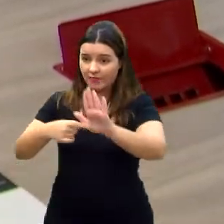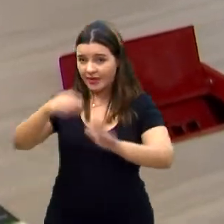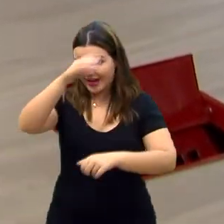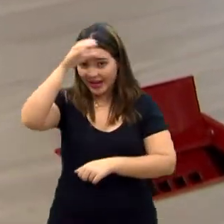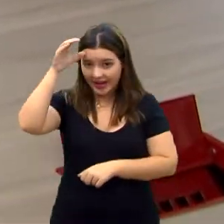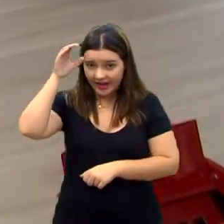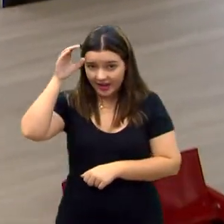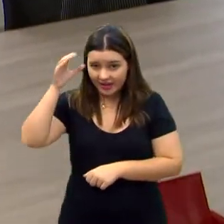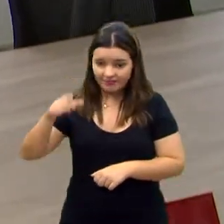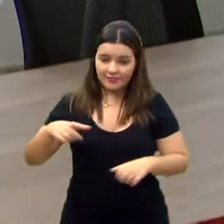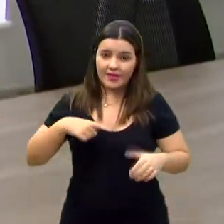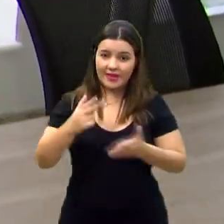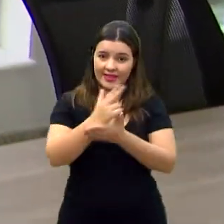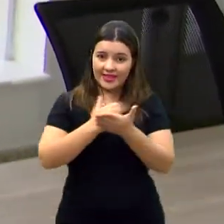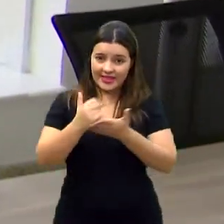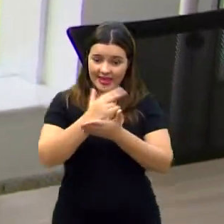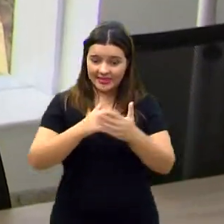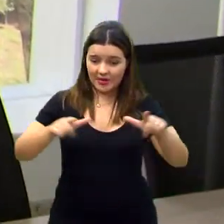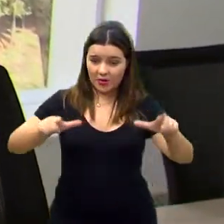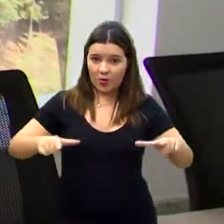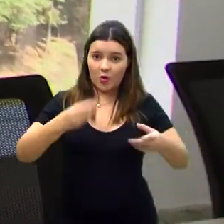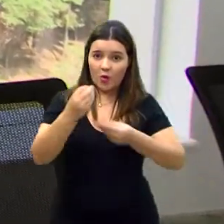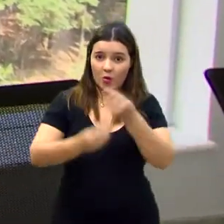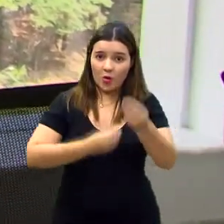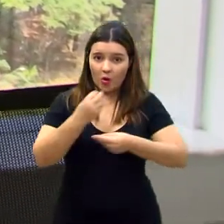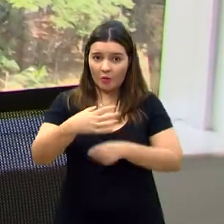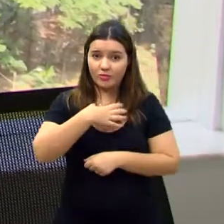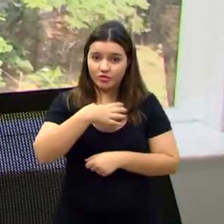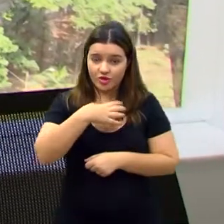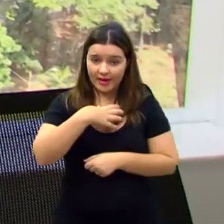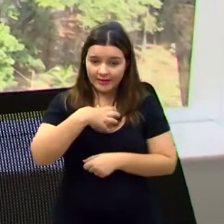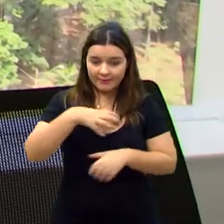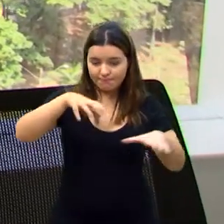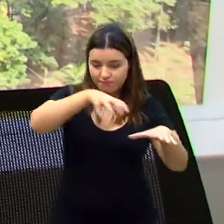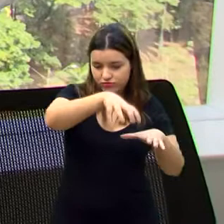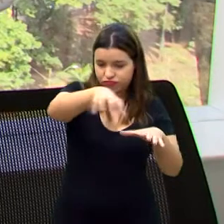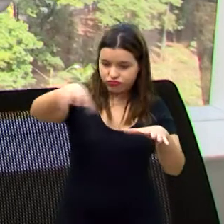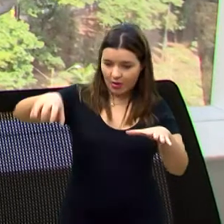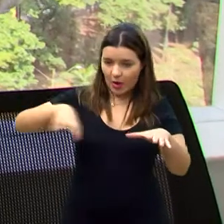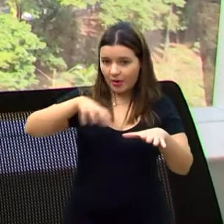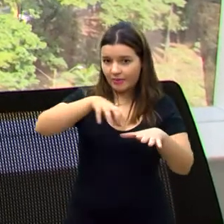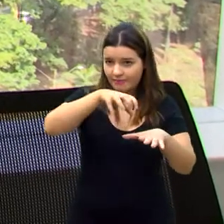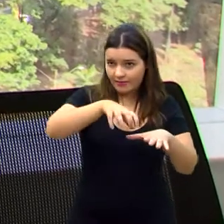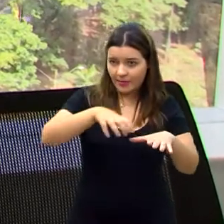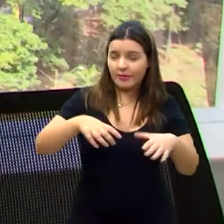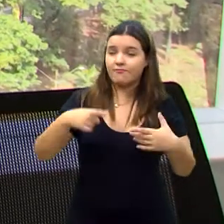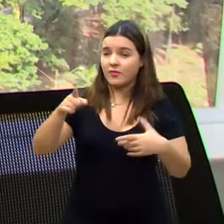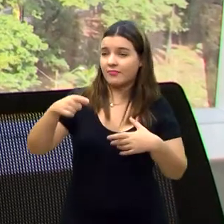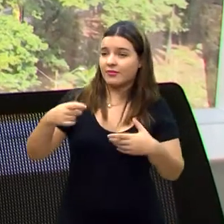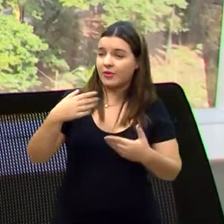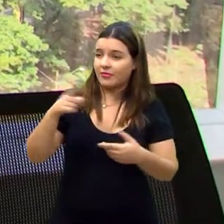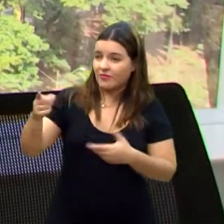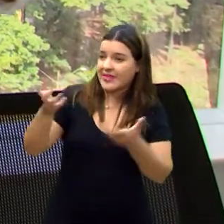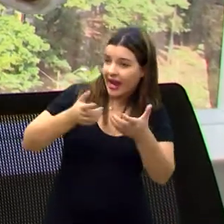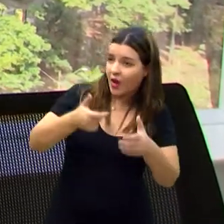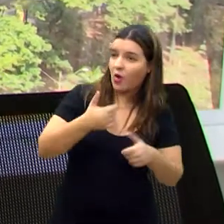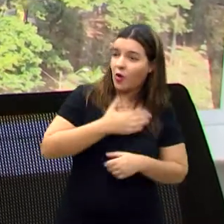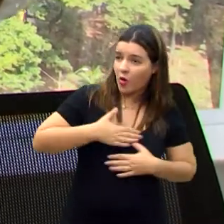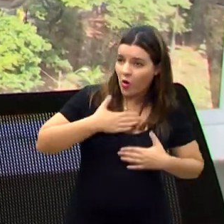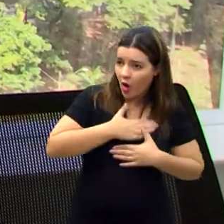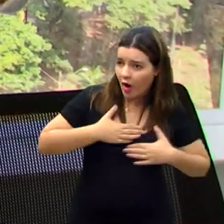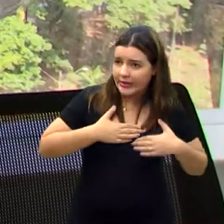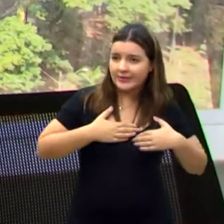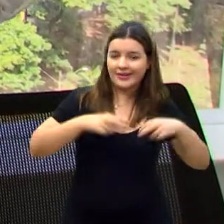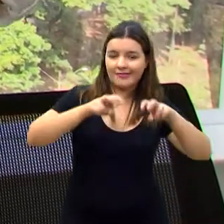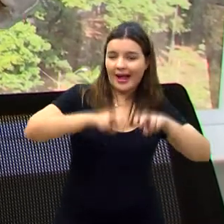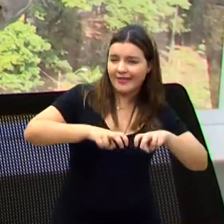nós apresentamos uma planta mostramos como espaço pode ser ocupado e a gente discutir com ele essa